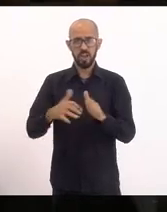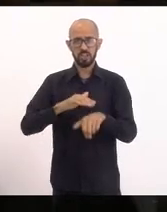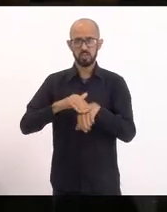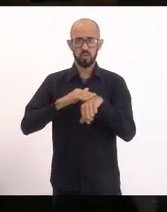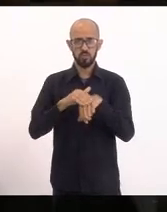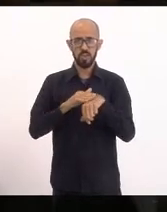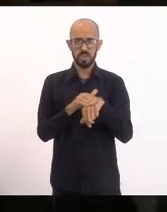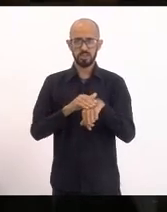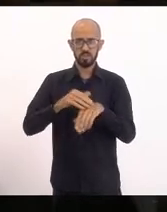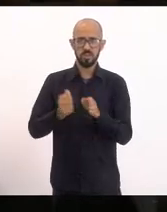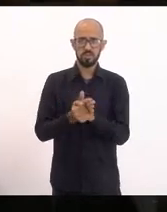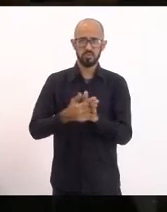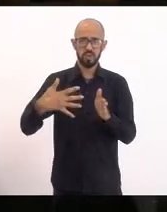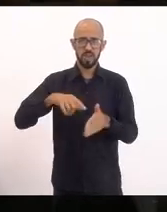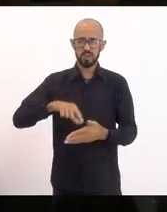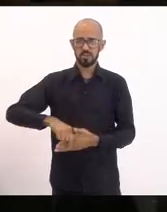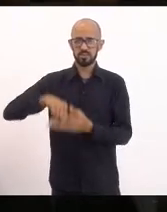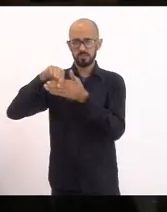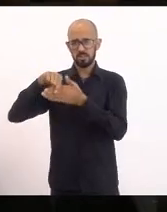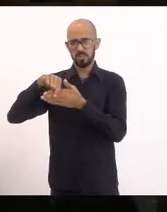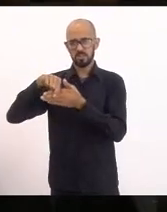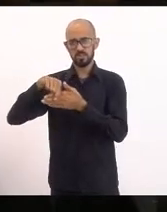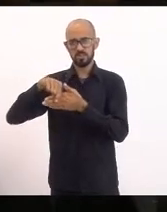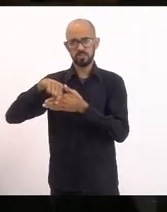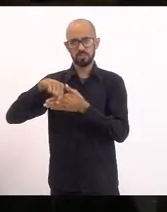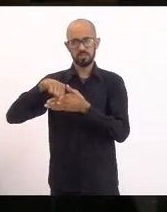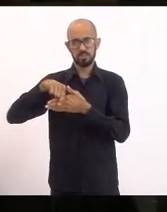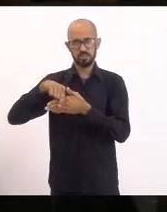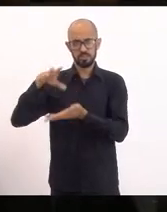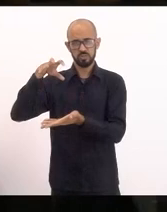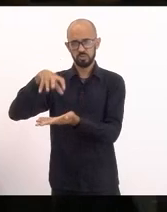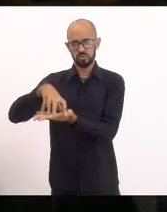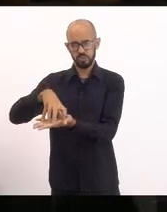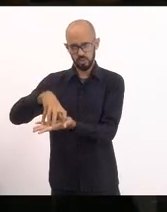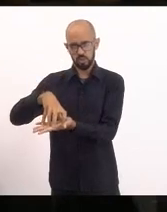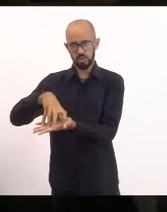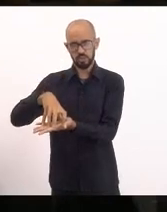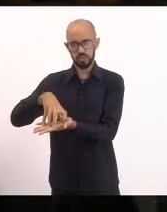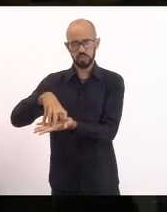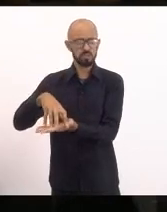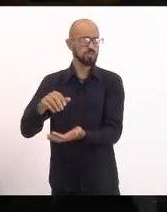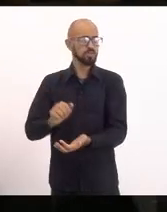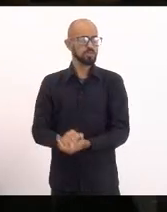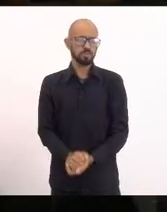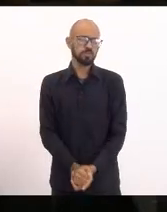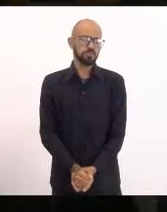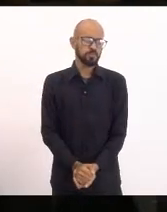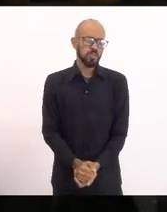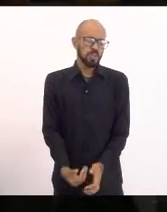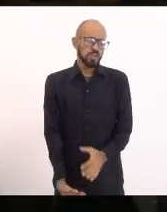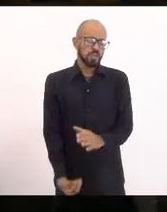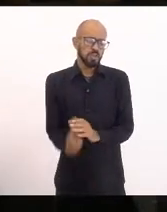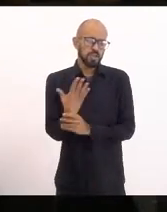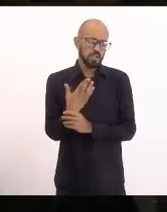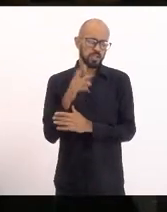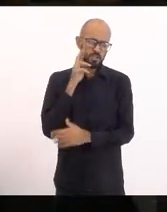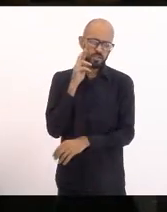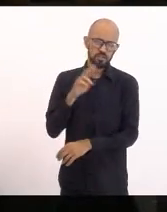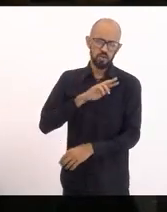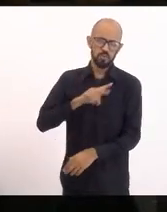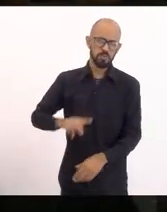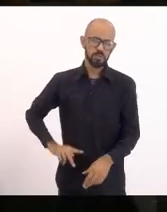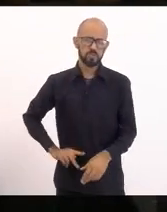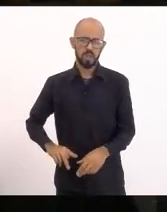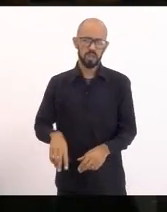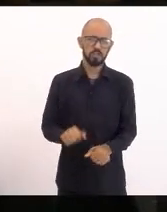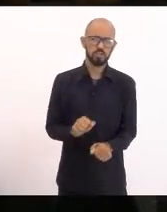as diversas lideranças das categorias. Queria, senhor presidente,